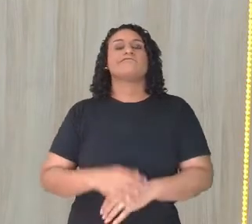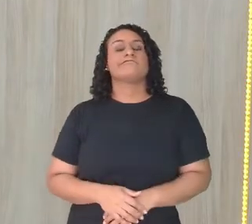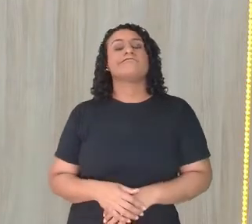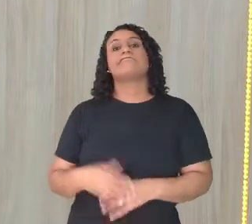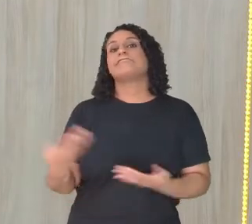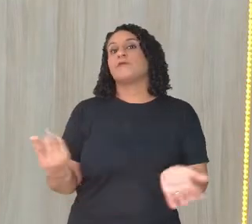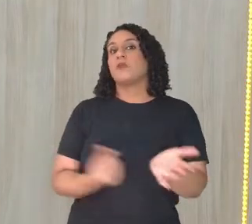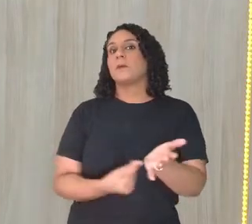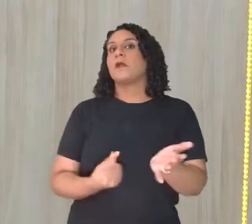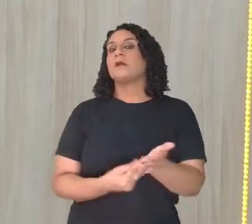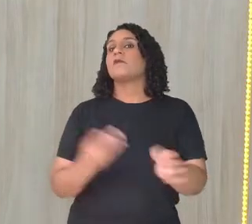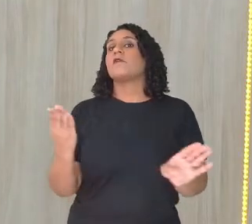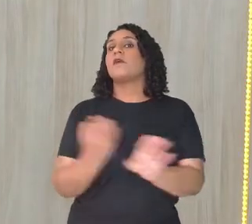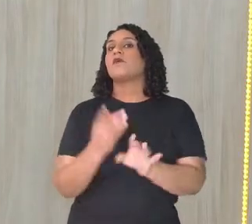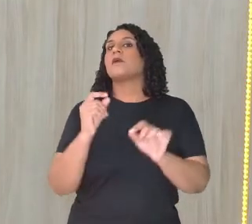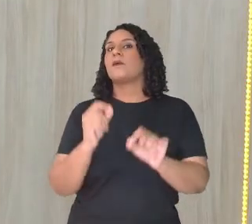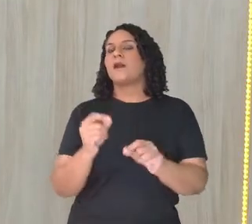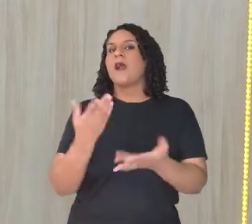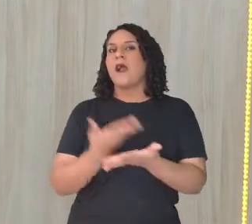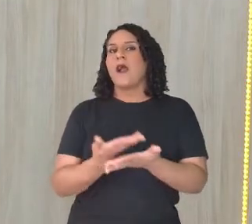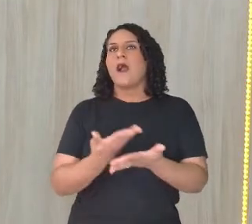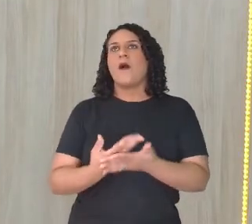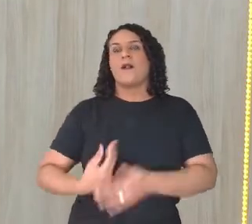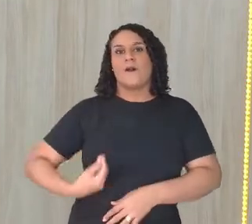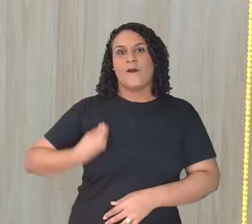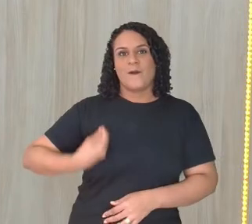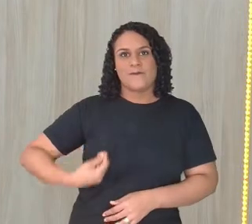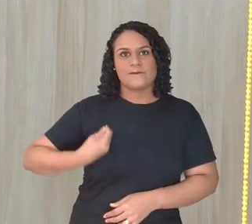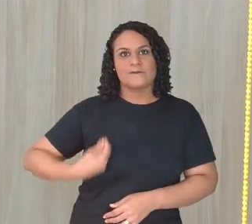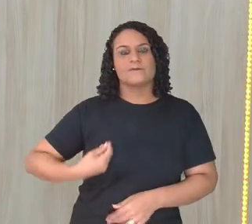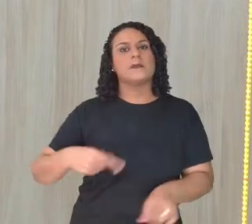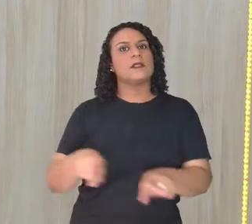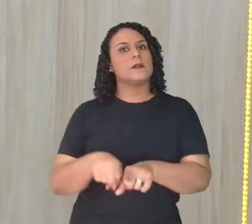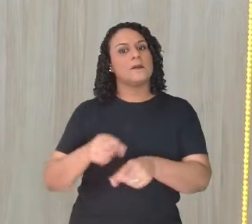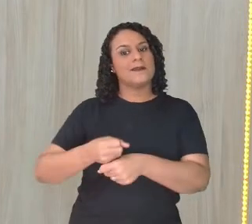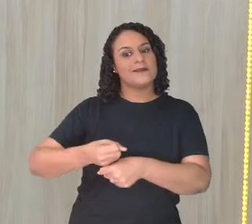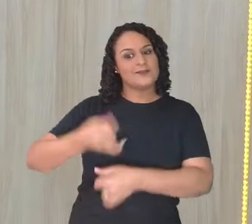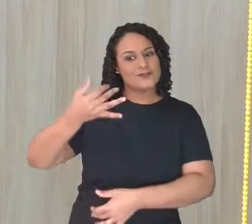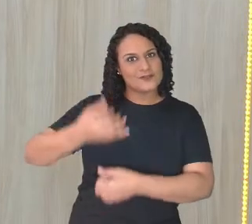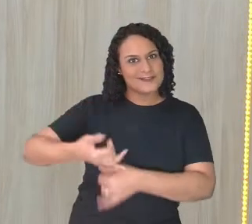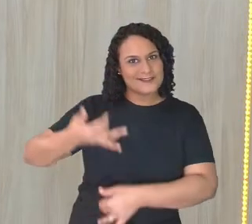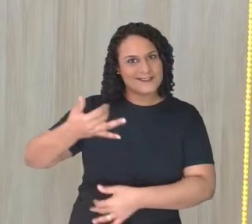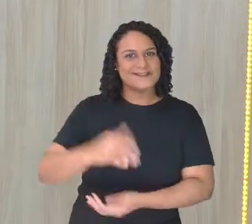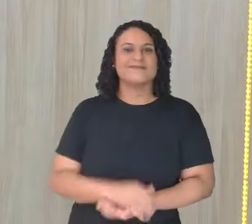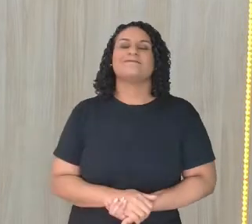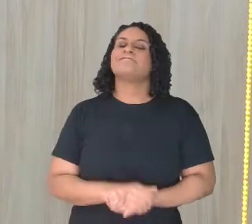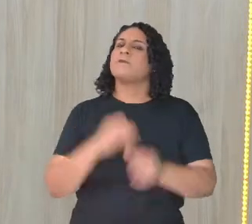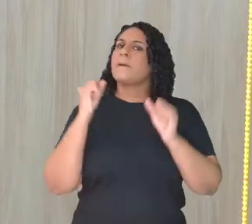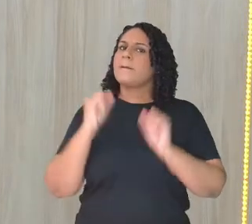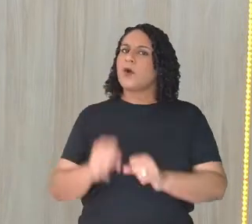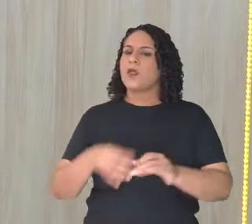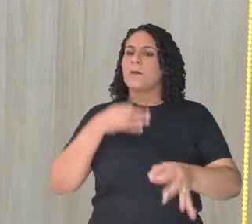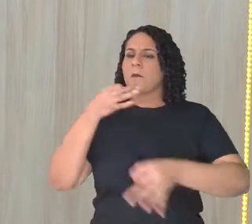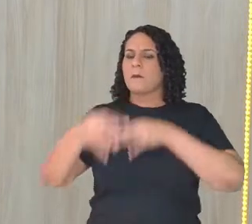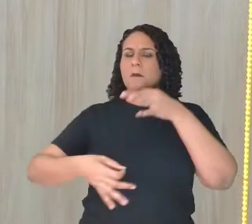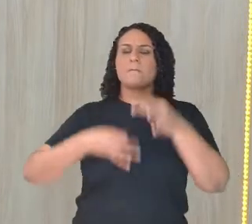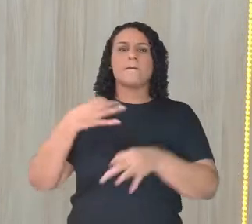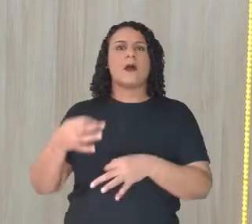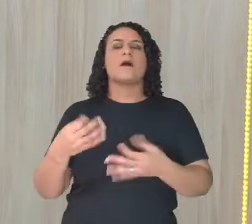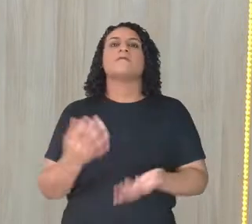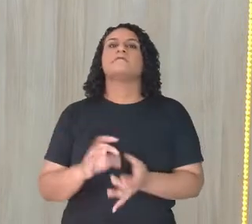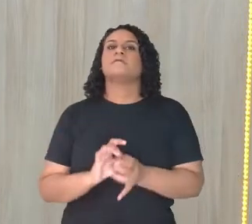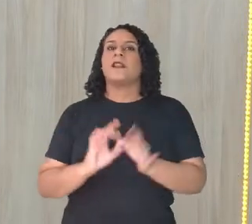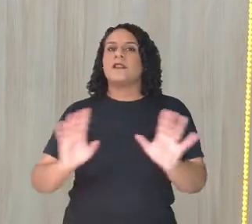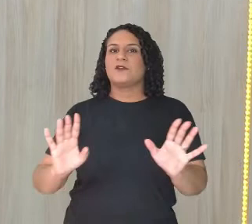nele você vai encontrar a nossa aula ao vivo e o chat, tá certo? E podem comentar à vontade. O tema da aula